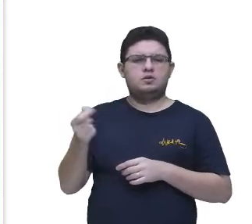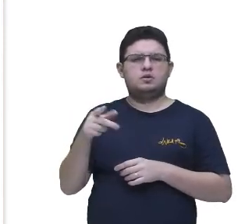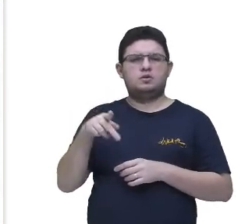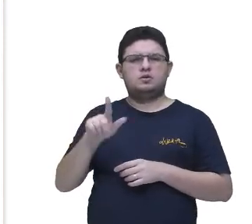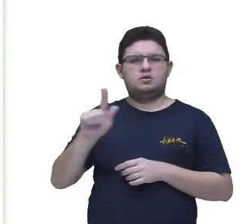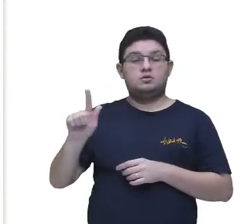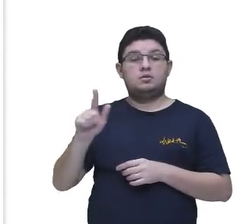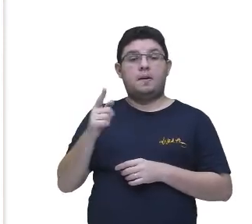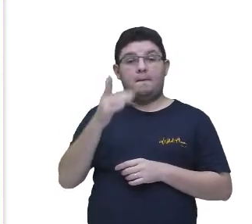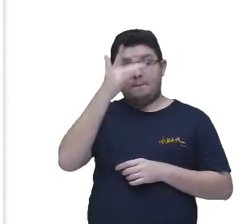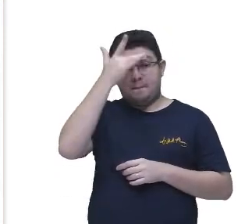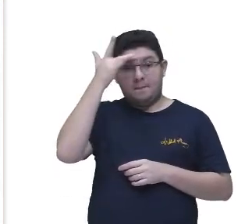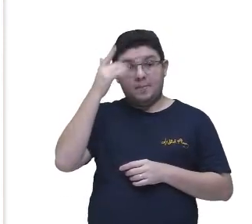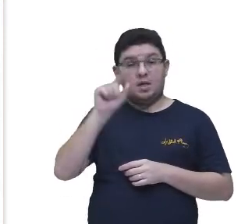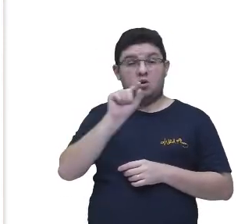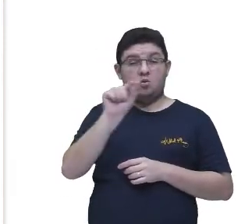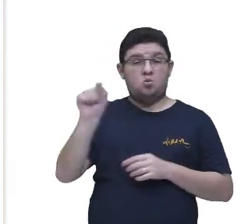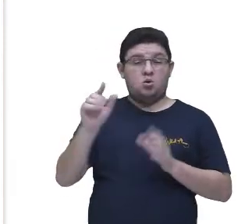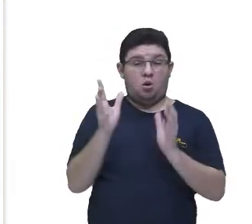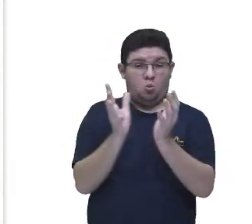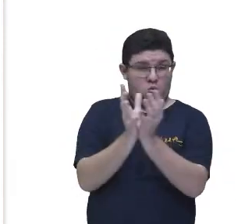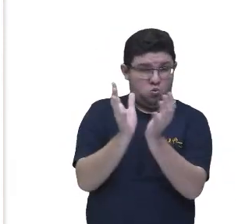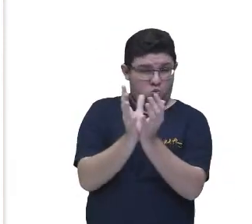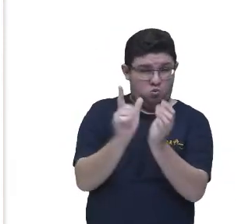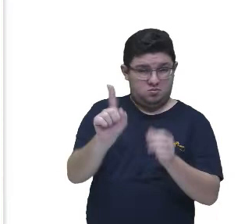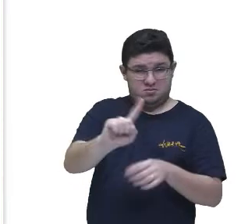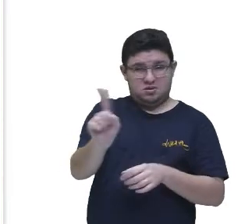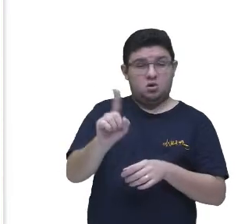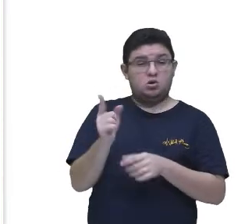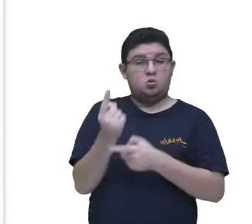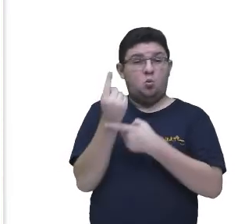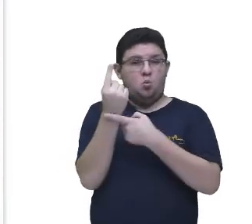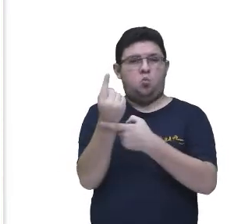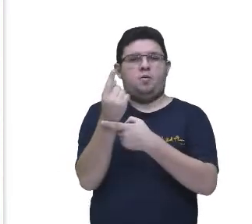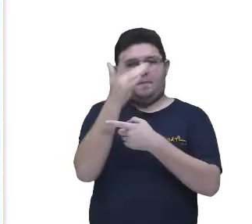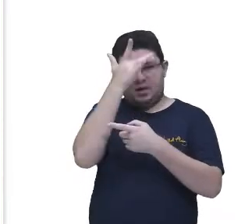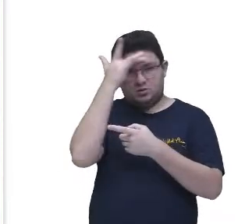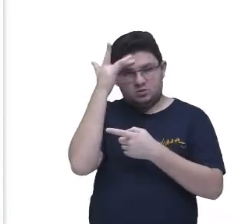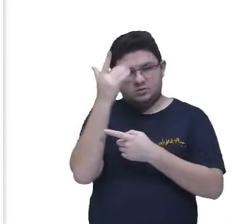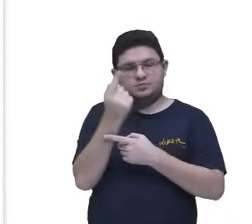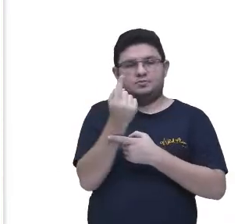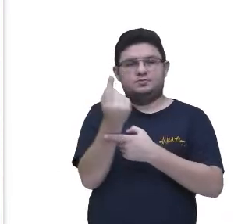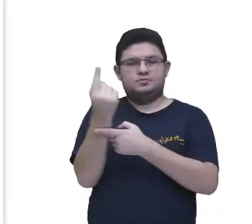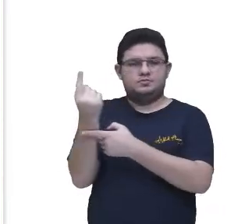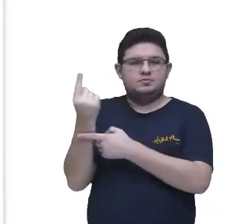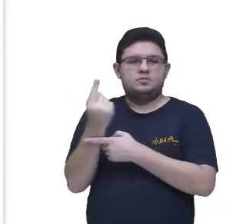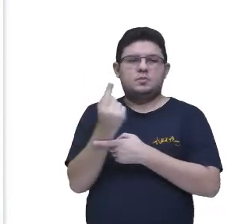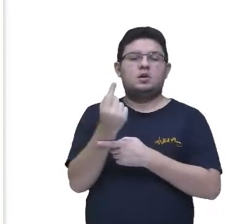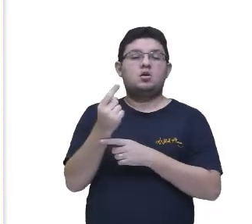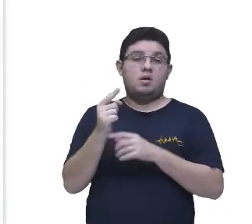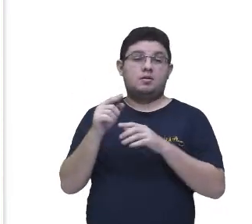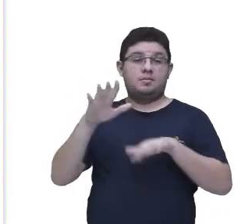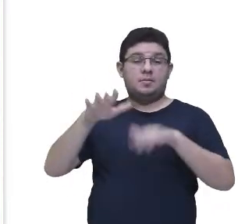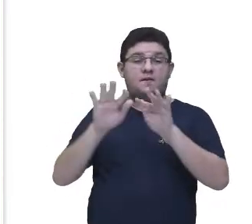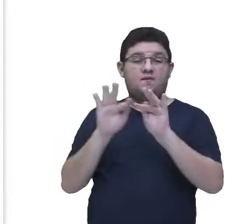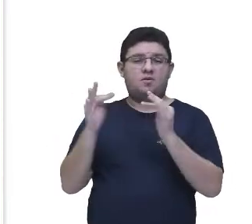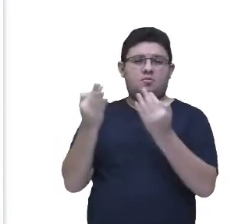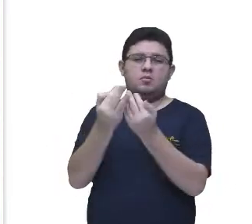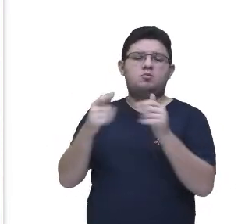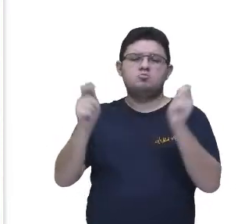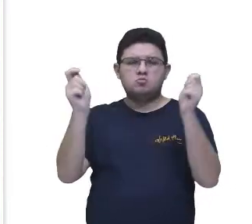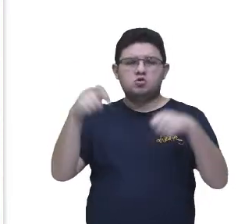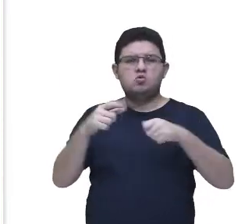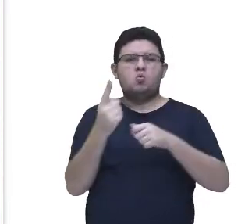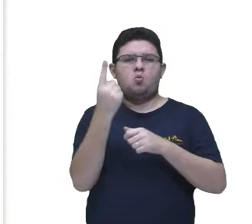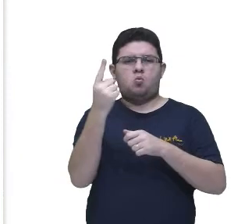produz 220. Então, dependendo da quantidade de pessoas que moram na tua casa, a tua família pode produzir até 1 tonelada de lixo por ano.